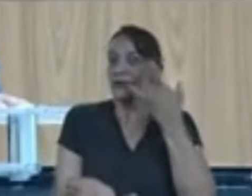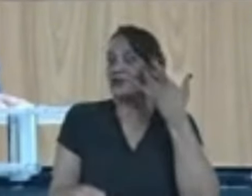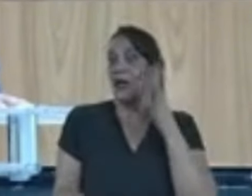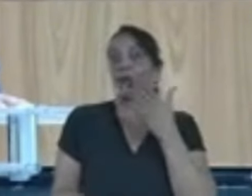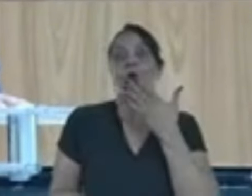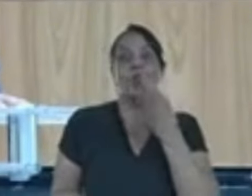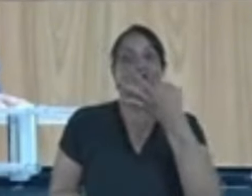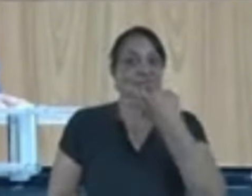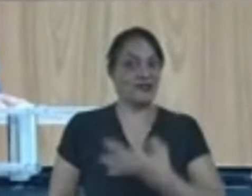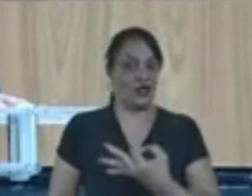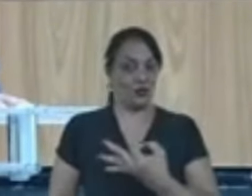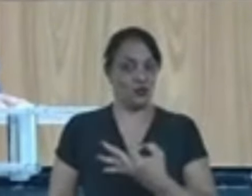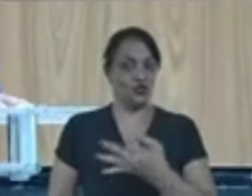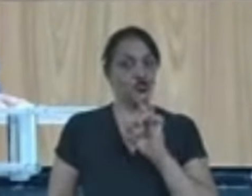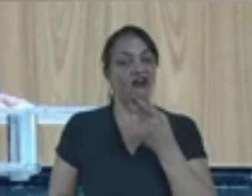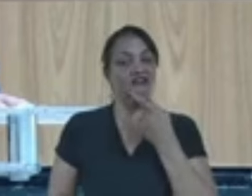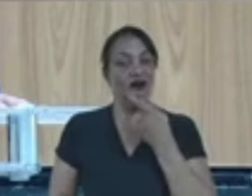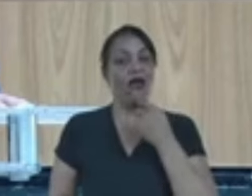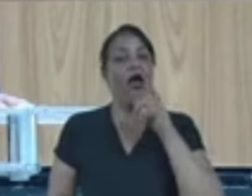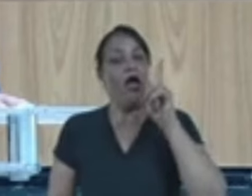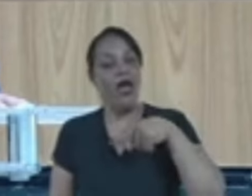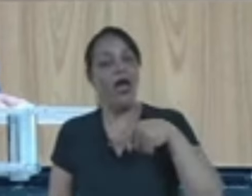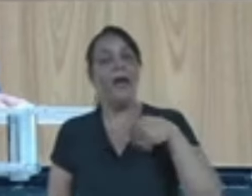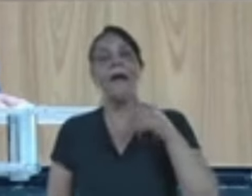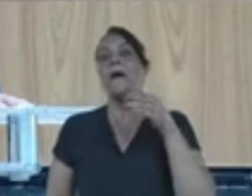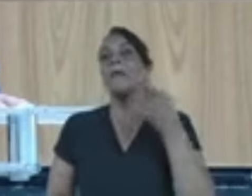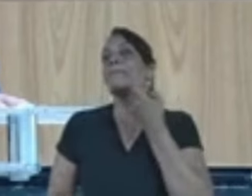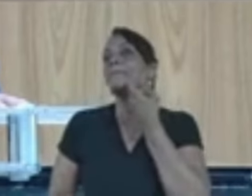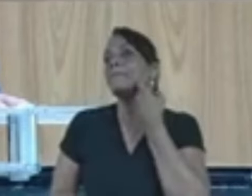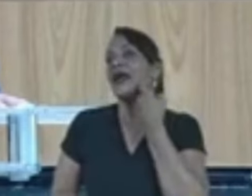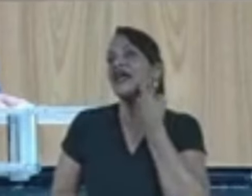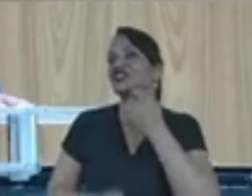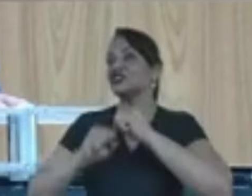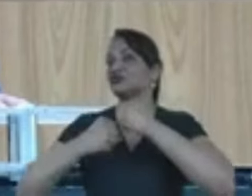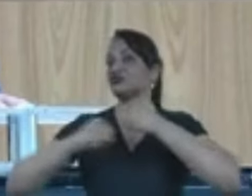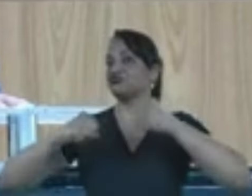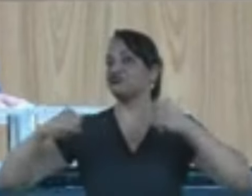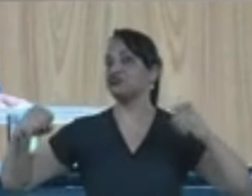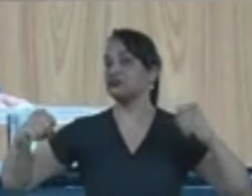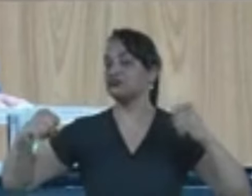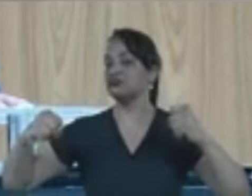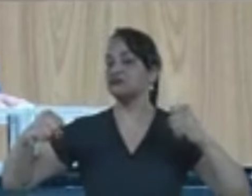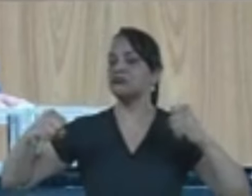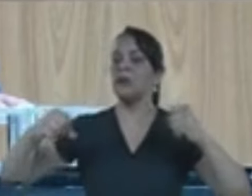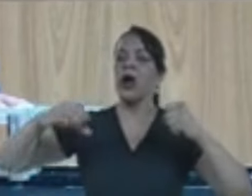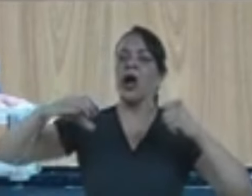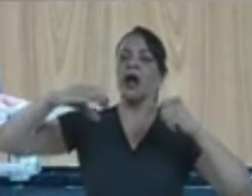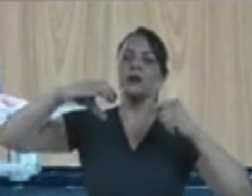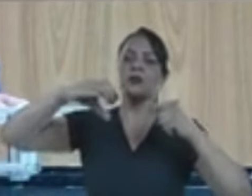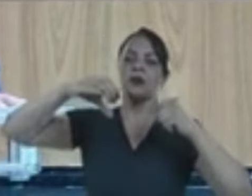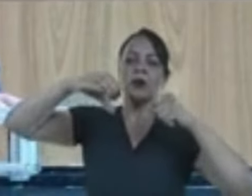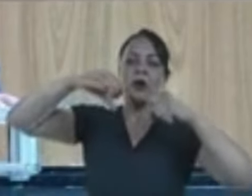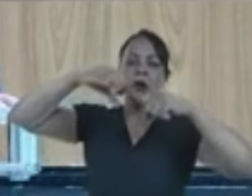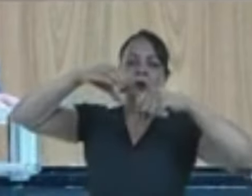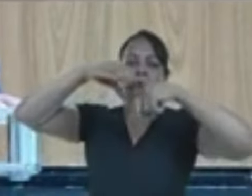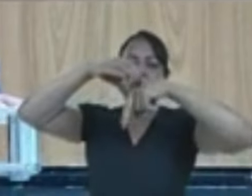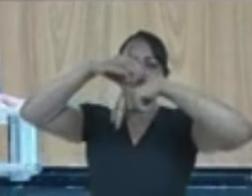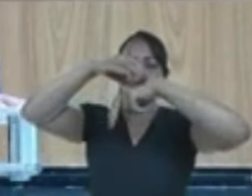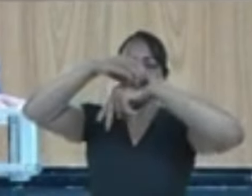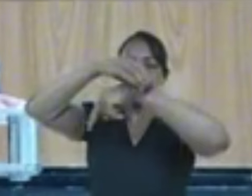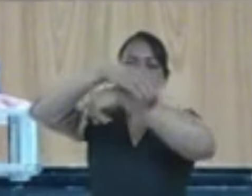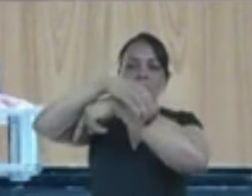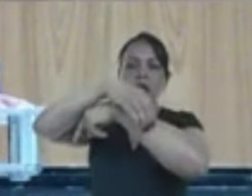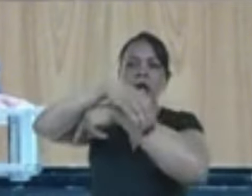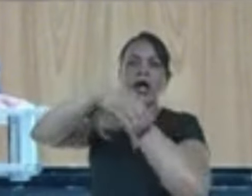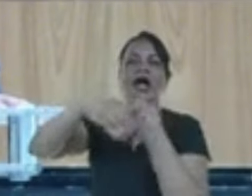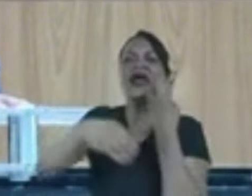aquele grande peixe engoliu ele. Ele ficou 3 dias na barriga do peixe. O peixe foi...